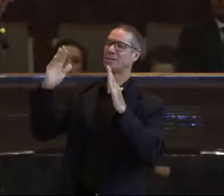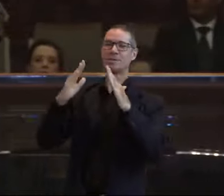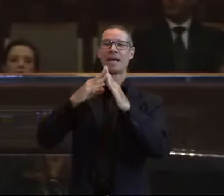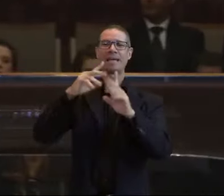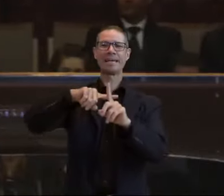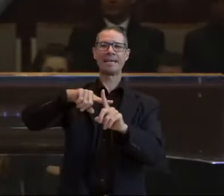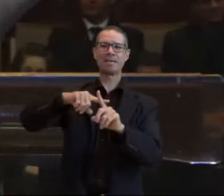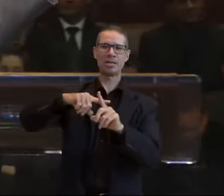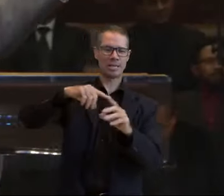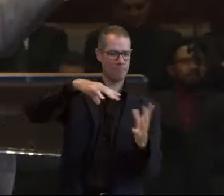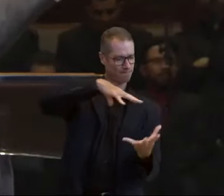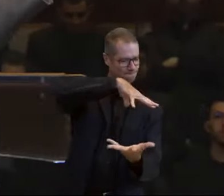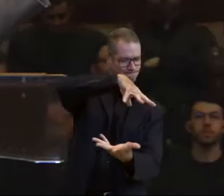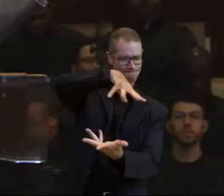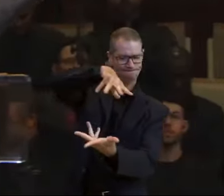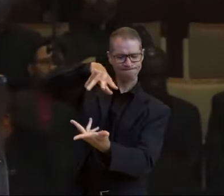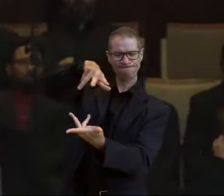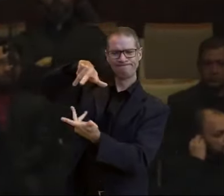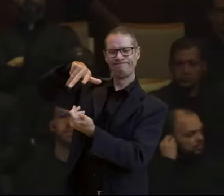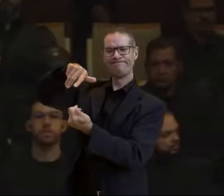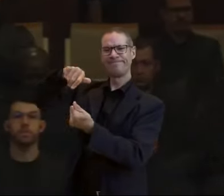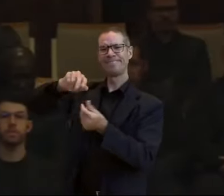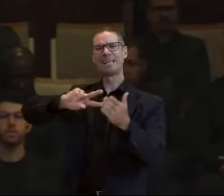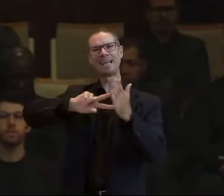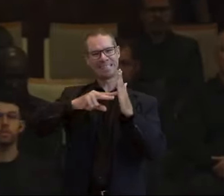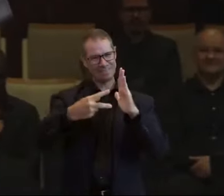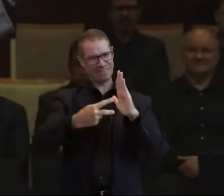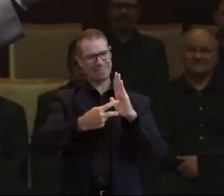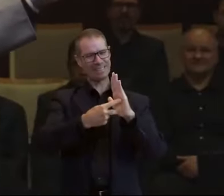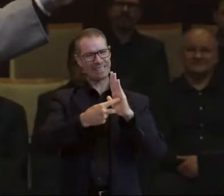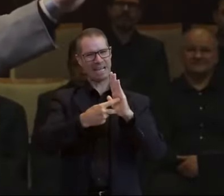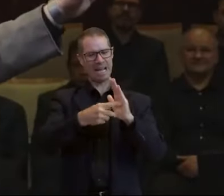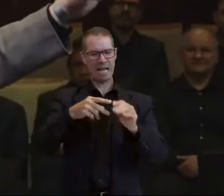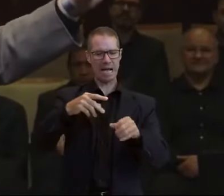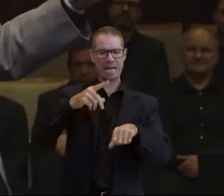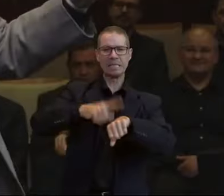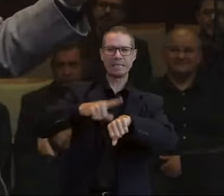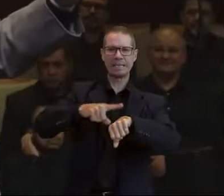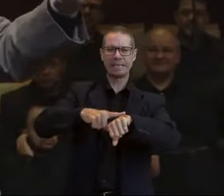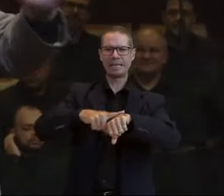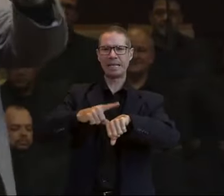é universal, que é atemporal,